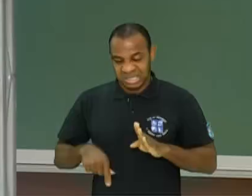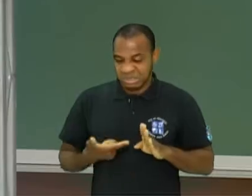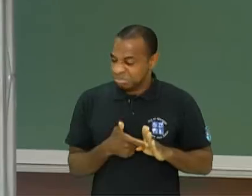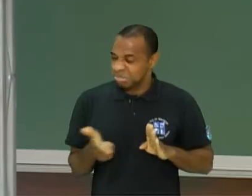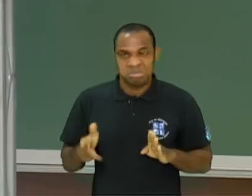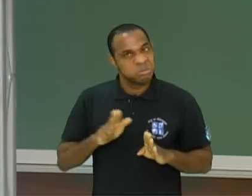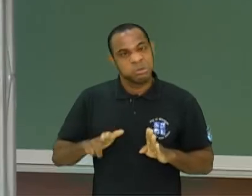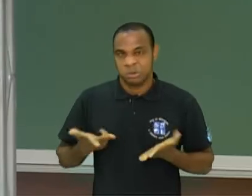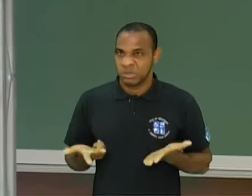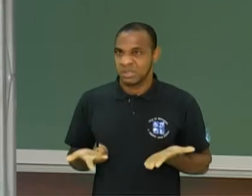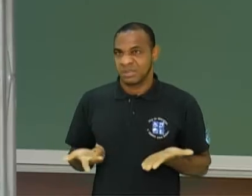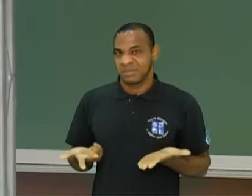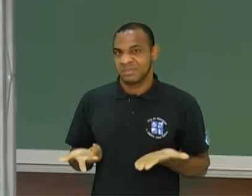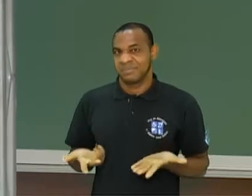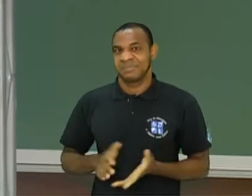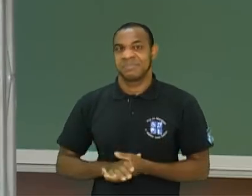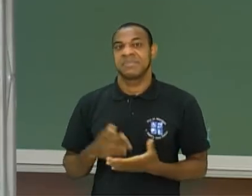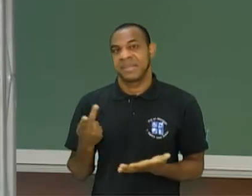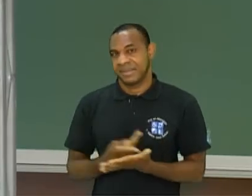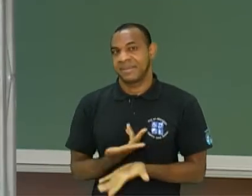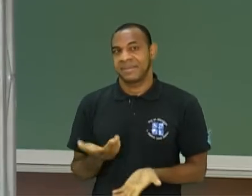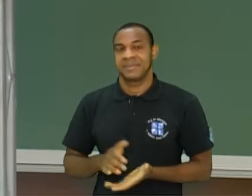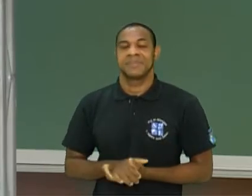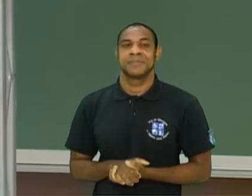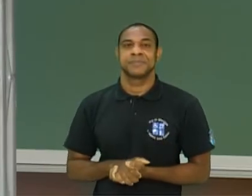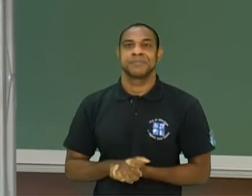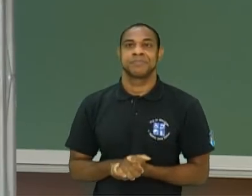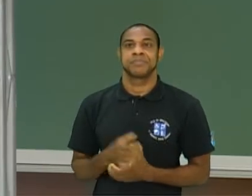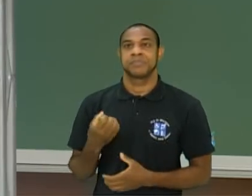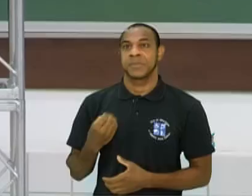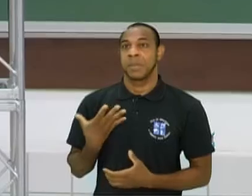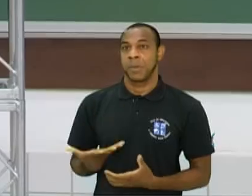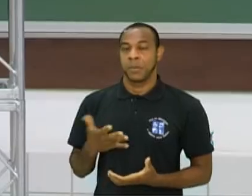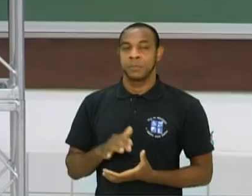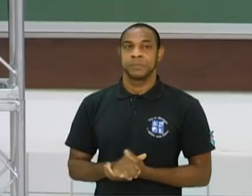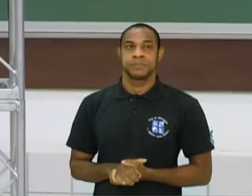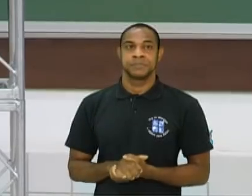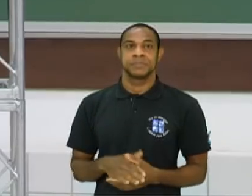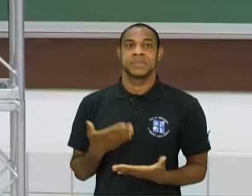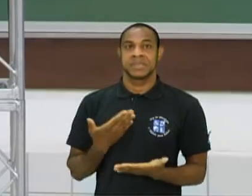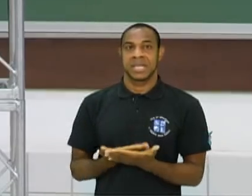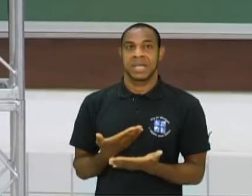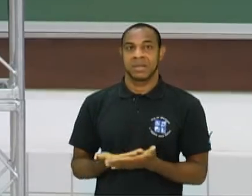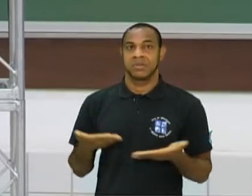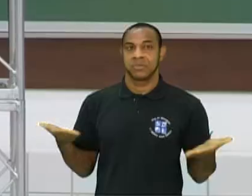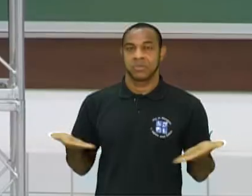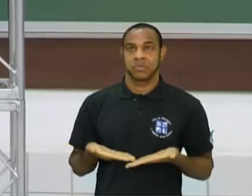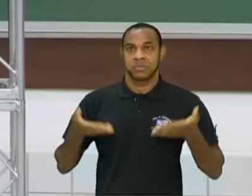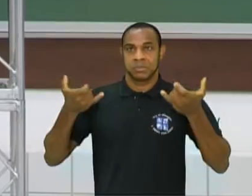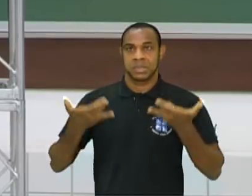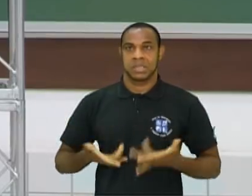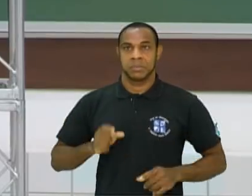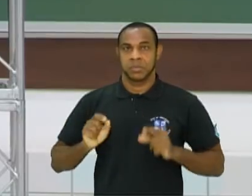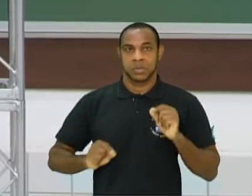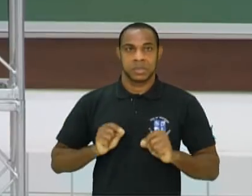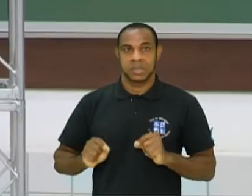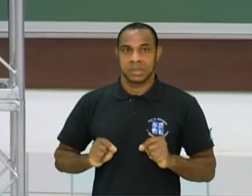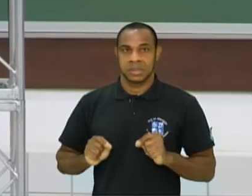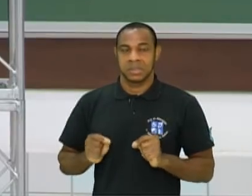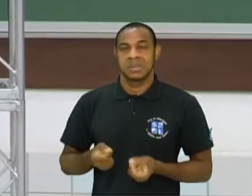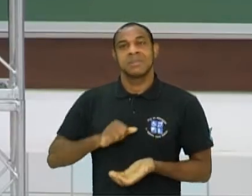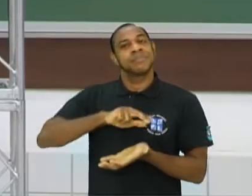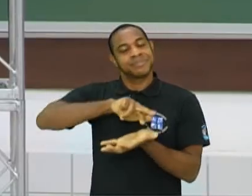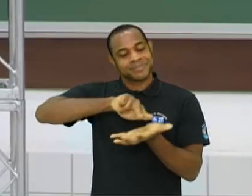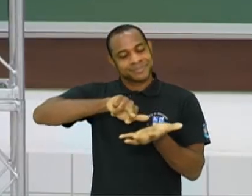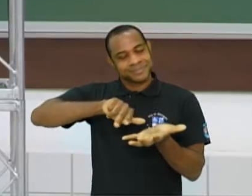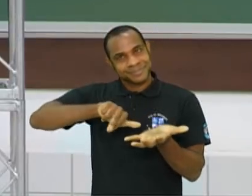Brasil. Então, é essa que está incorreta. Bom, na aula de hoje, então, nós falamos um pouquinho sobre a